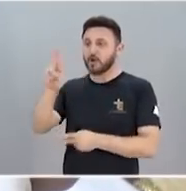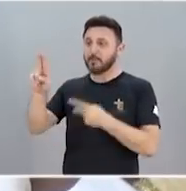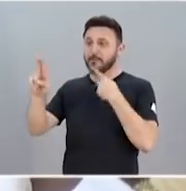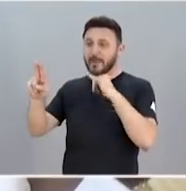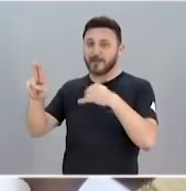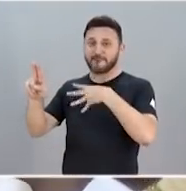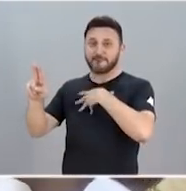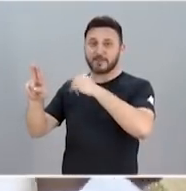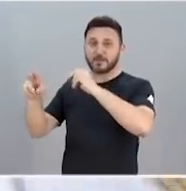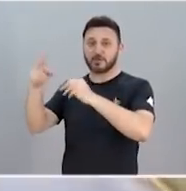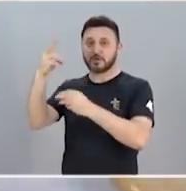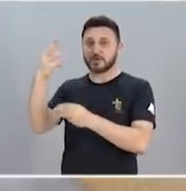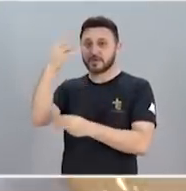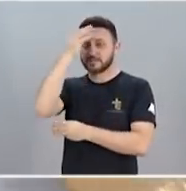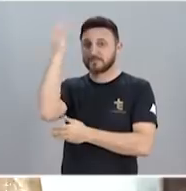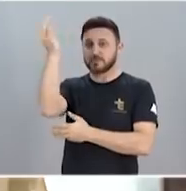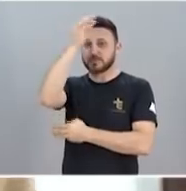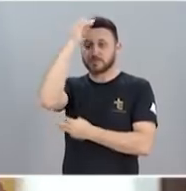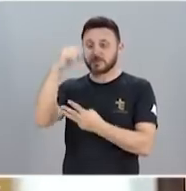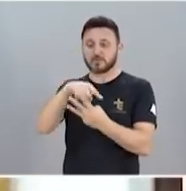Espírito Santo.